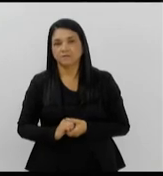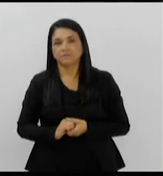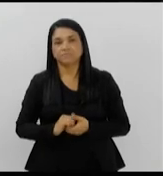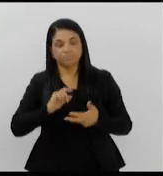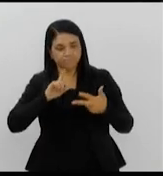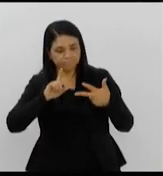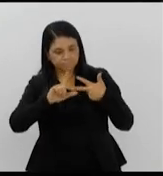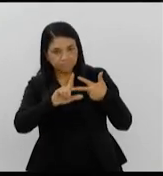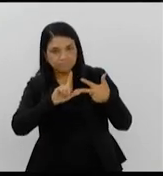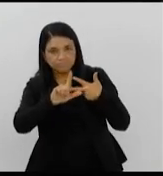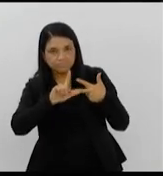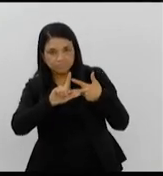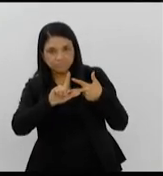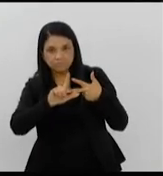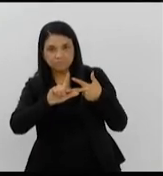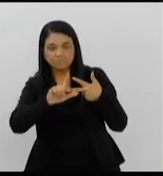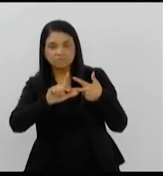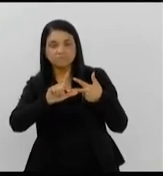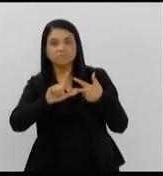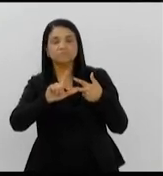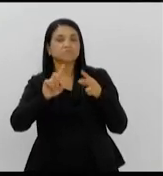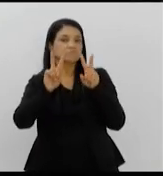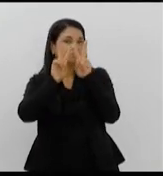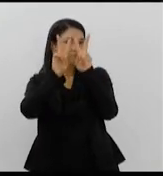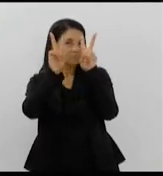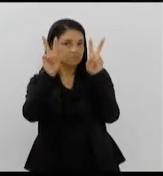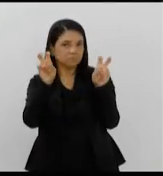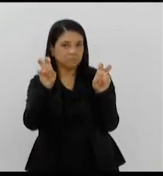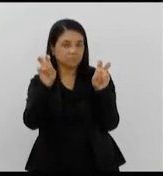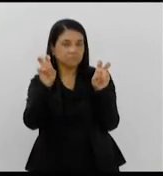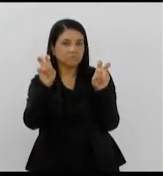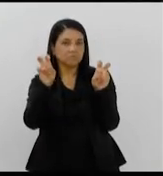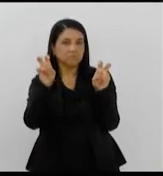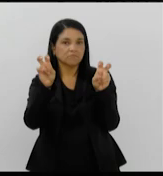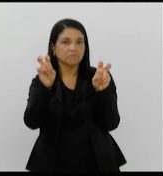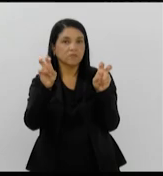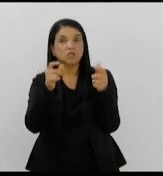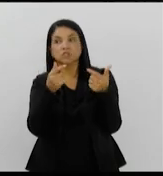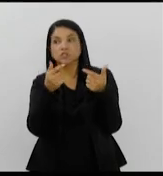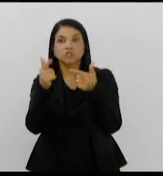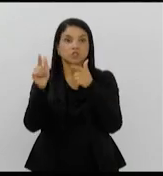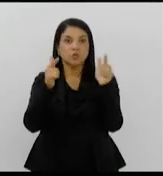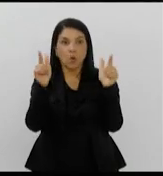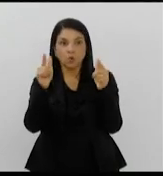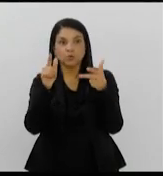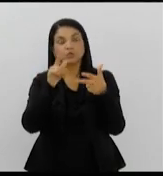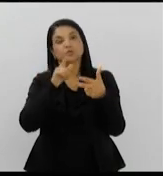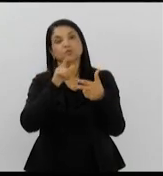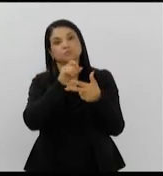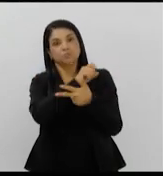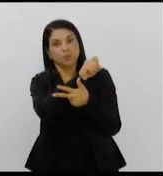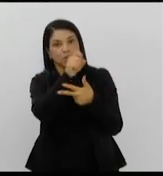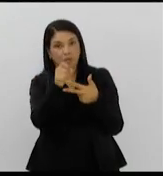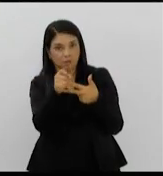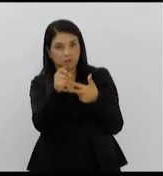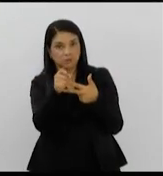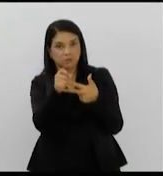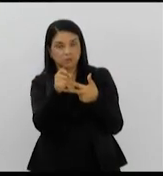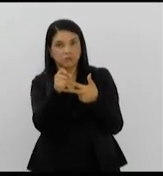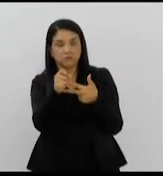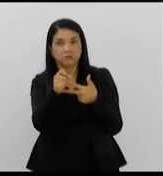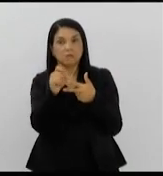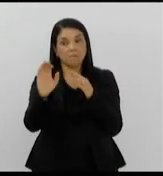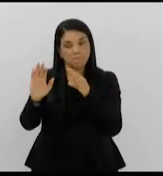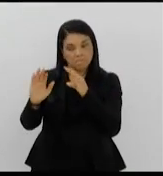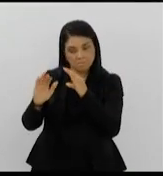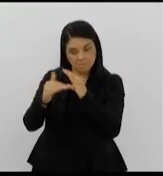legisla sobre os temas que são de competência dos outros poderes, que são enviados as